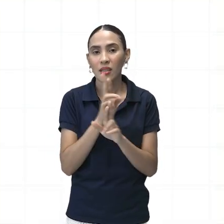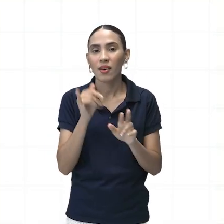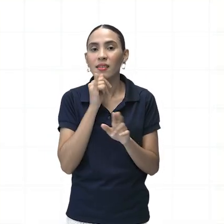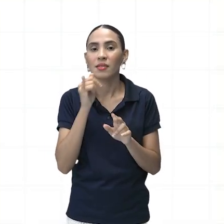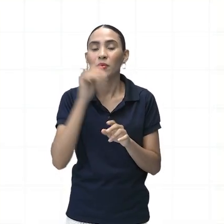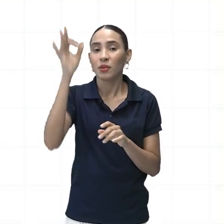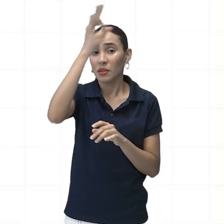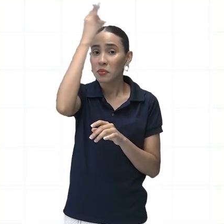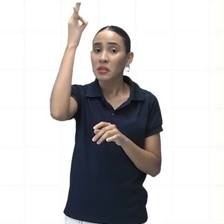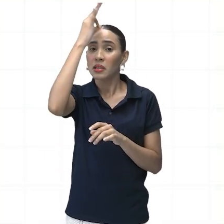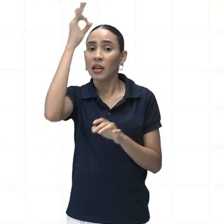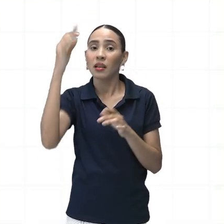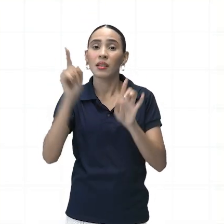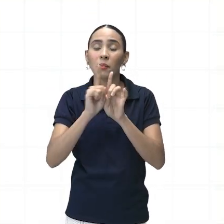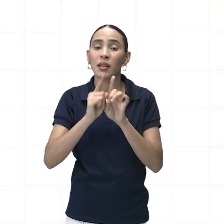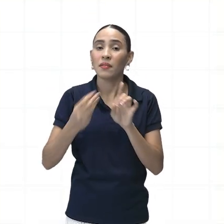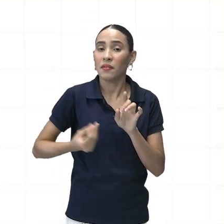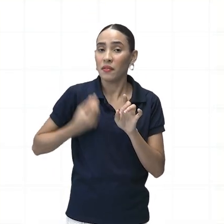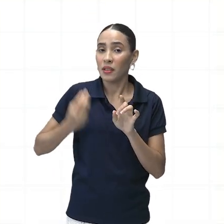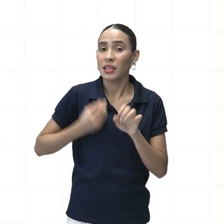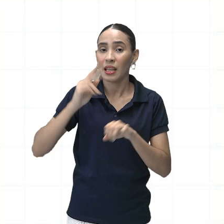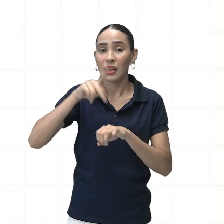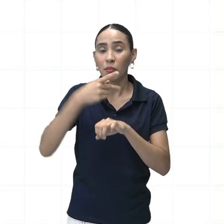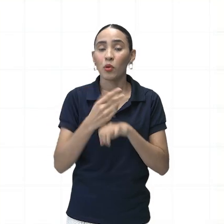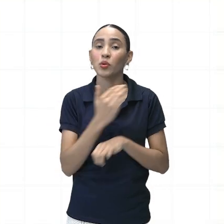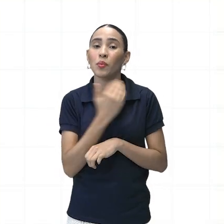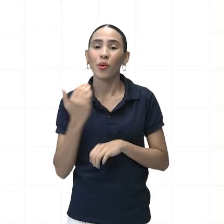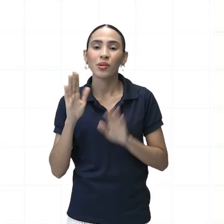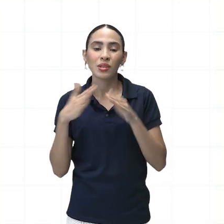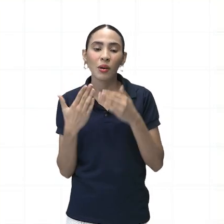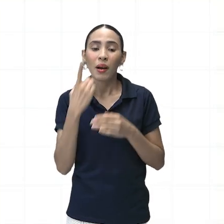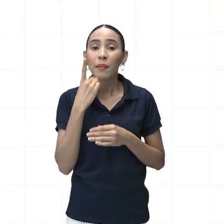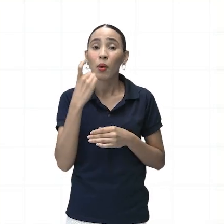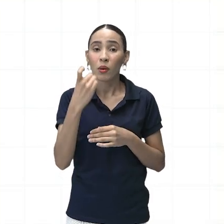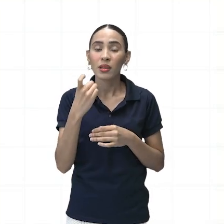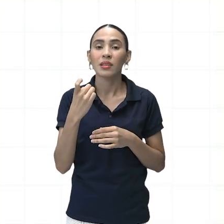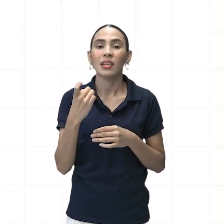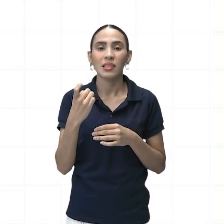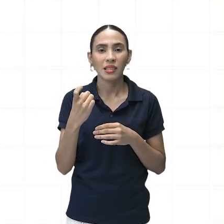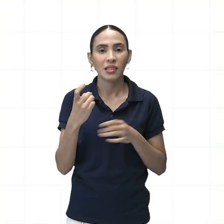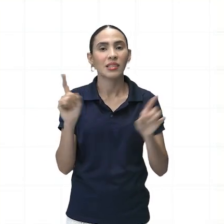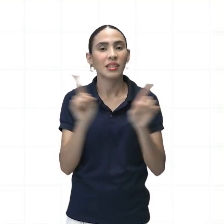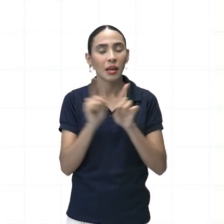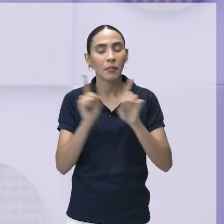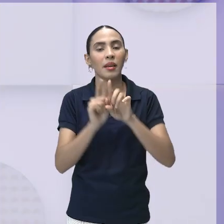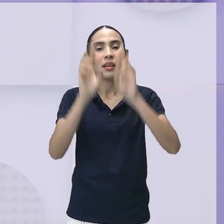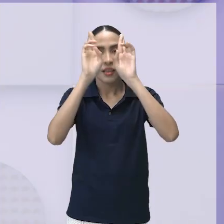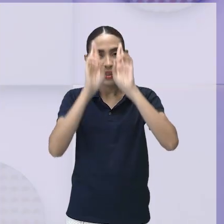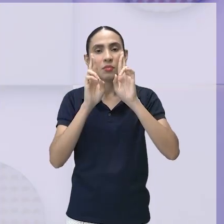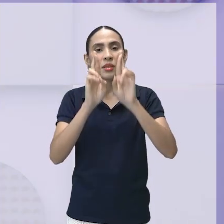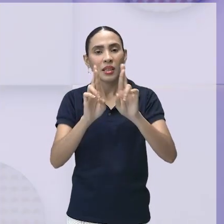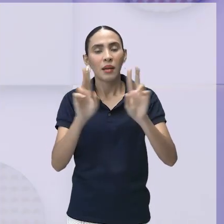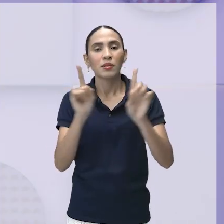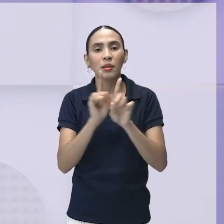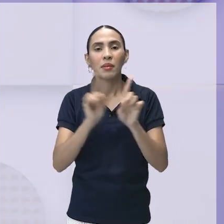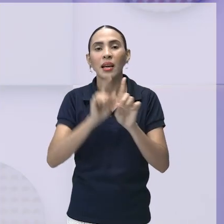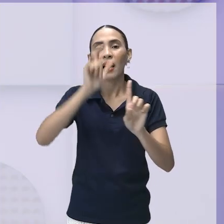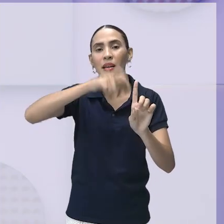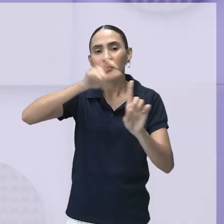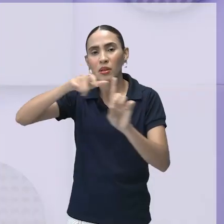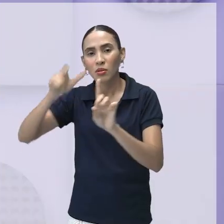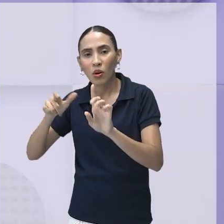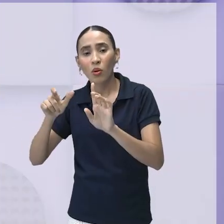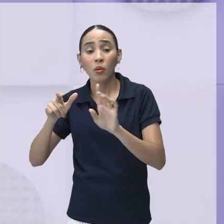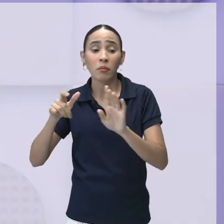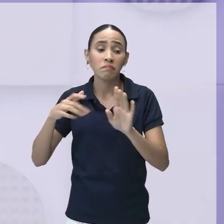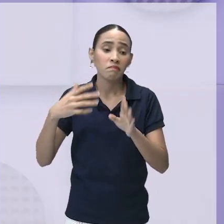da espiritualidade, em relação à vida após a morte. Então, é muito importante nós também respeitarmos as pessoas que, por uma